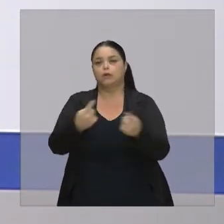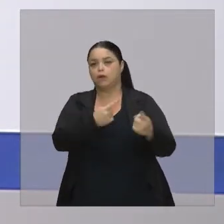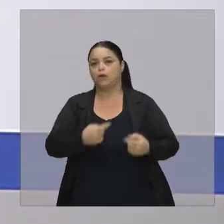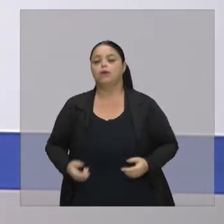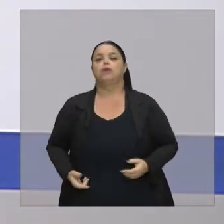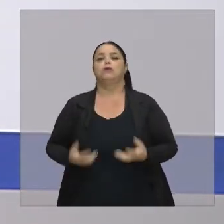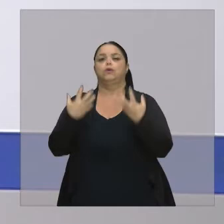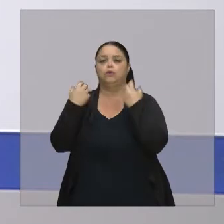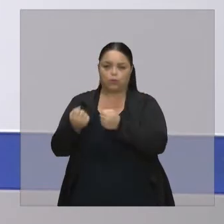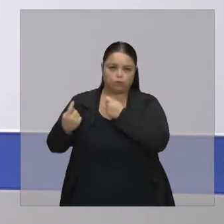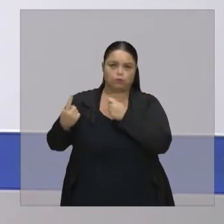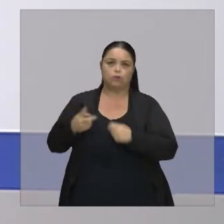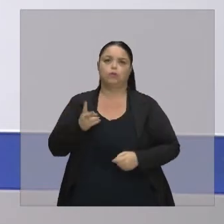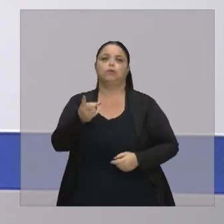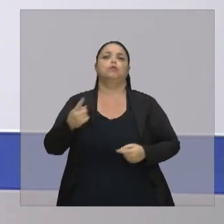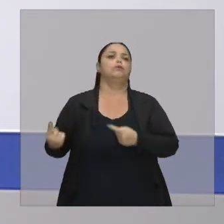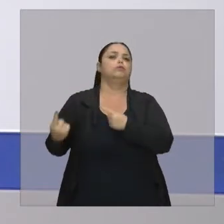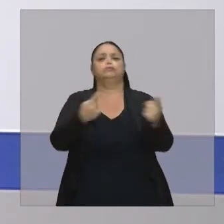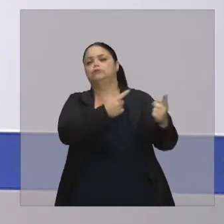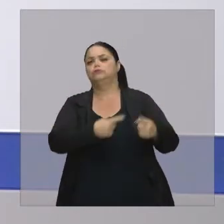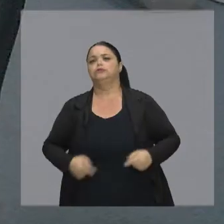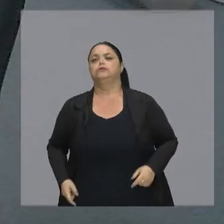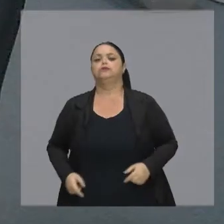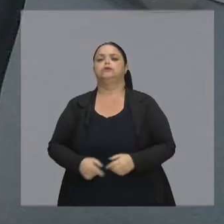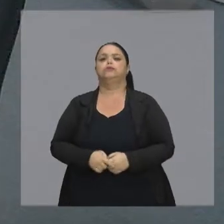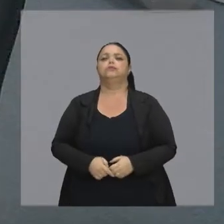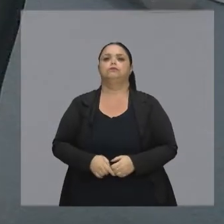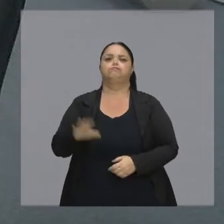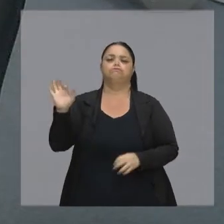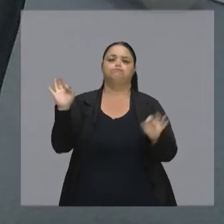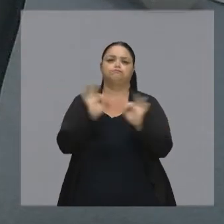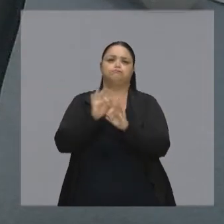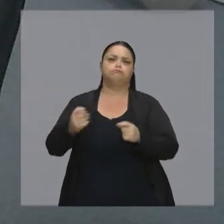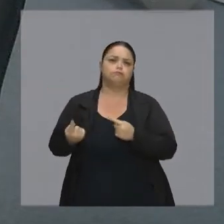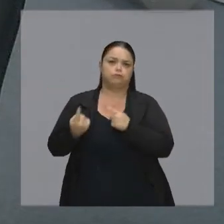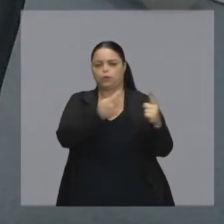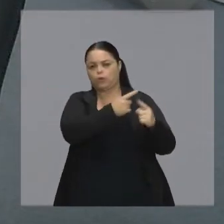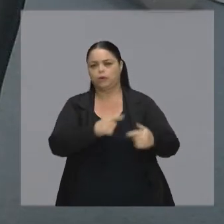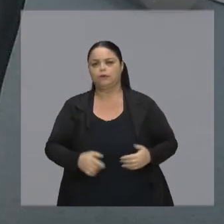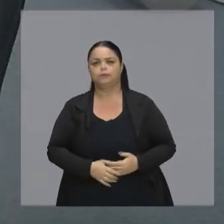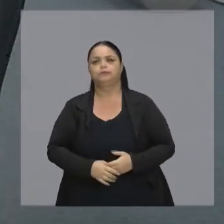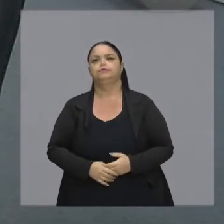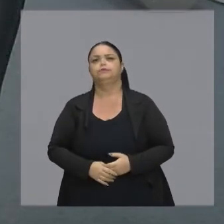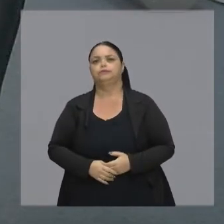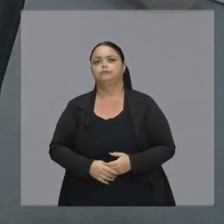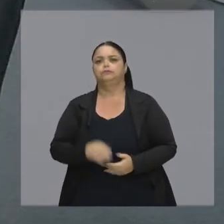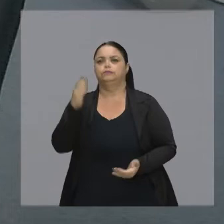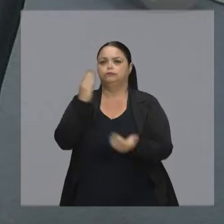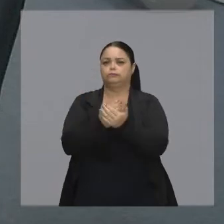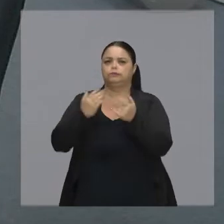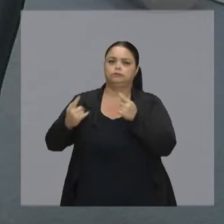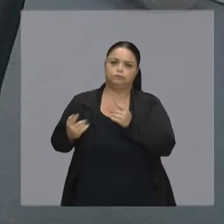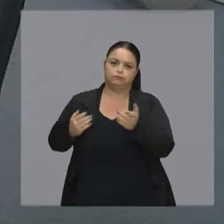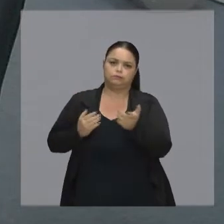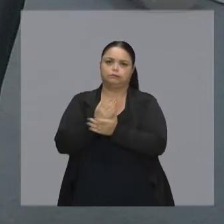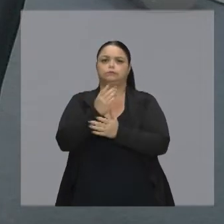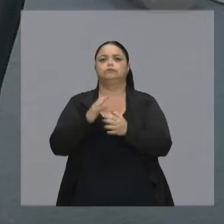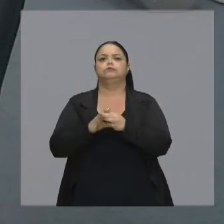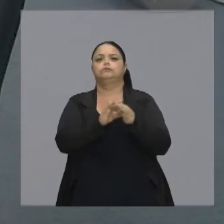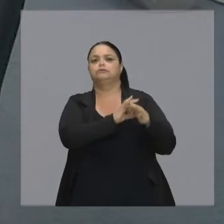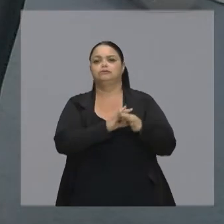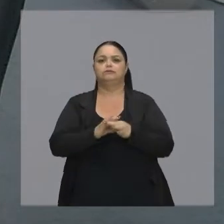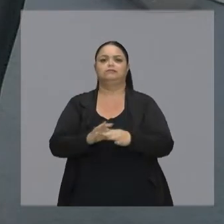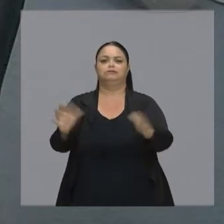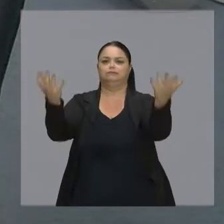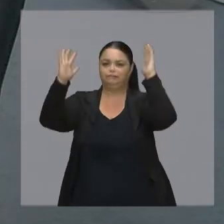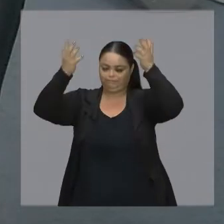favoráveis permaneçam em comissão, os contrários que se manifestem. Nenhuma manifestação contrária. Processo aprovado por